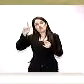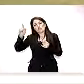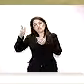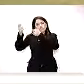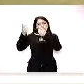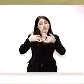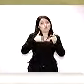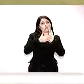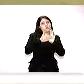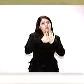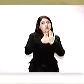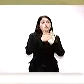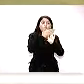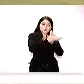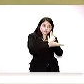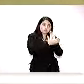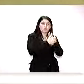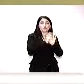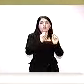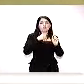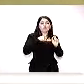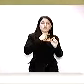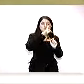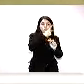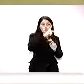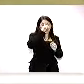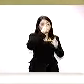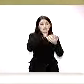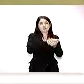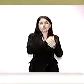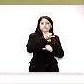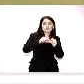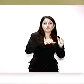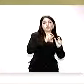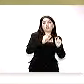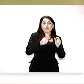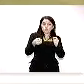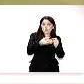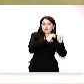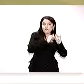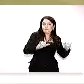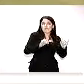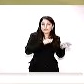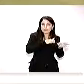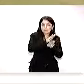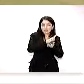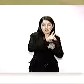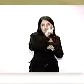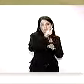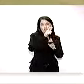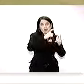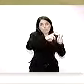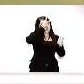sei proponho ao eminente relator converter a decisão Em uma diligência e uma nova notificação aos interessados como